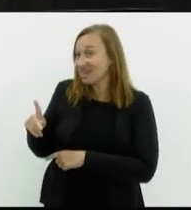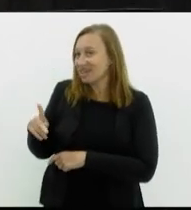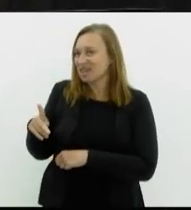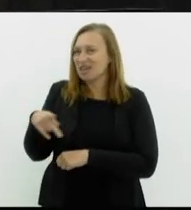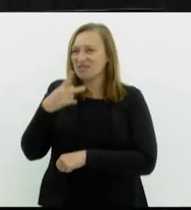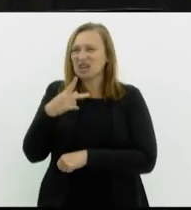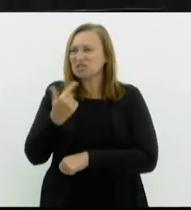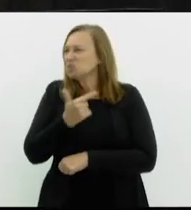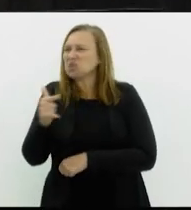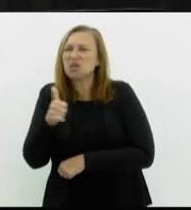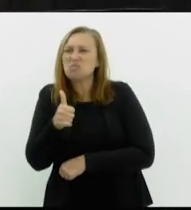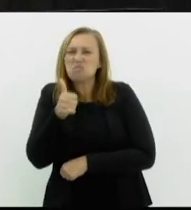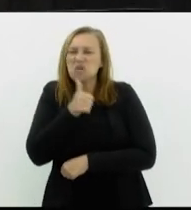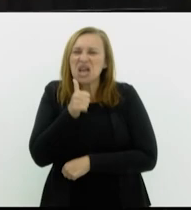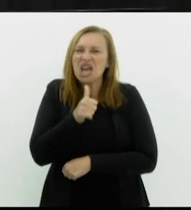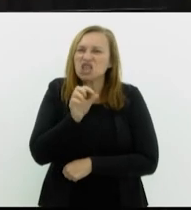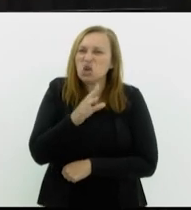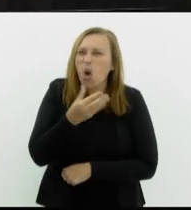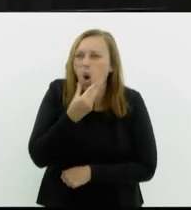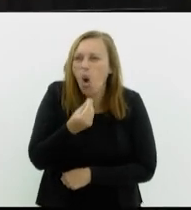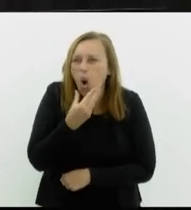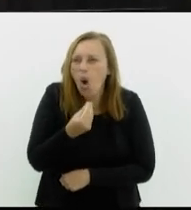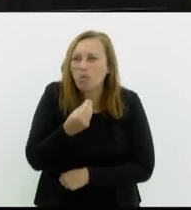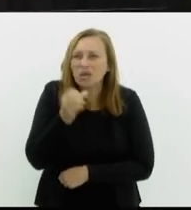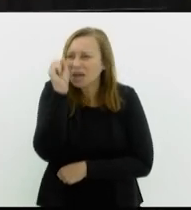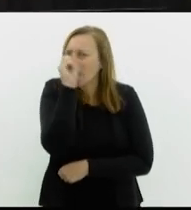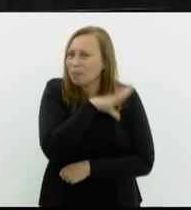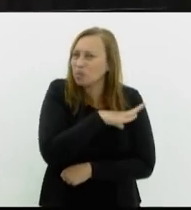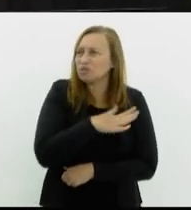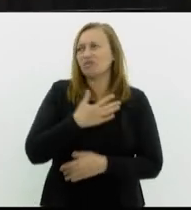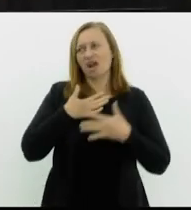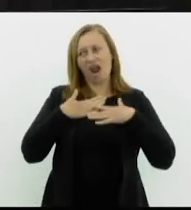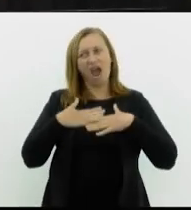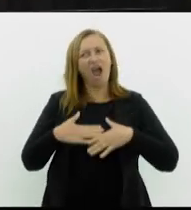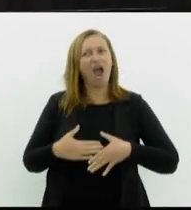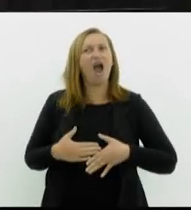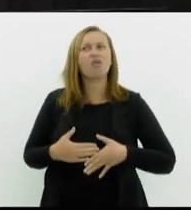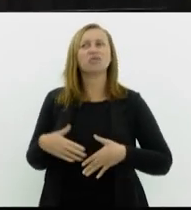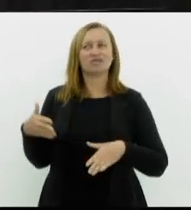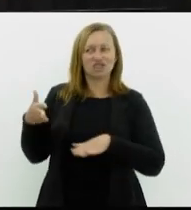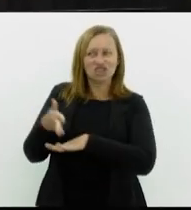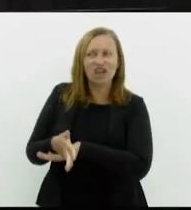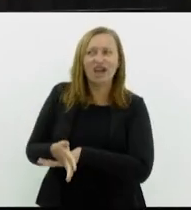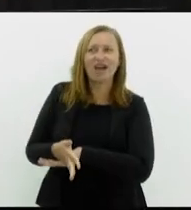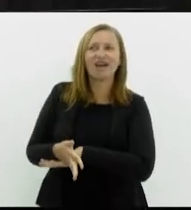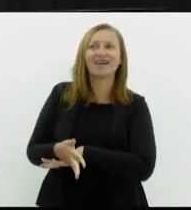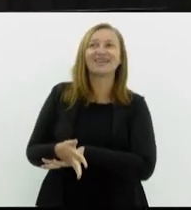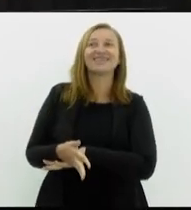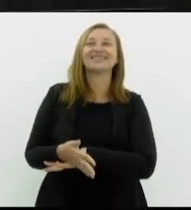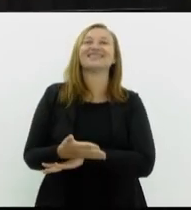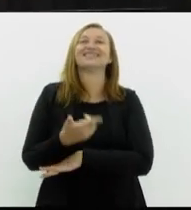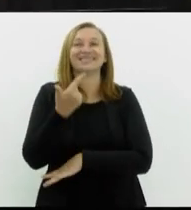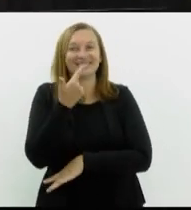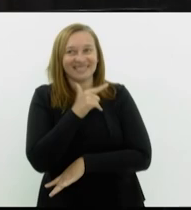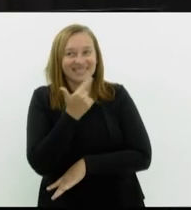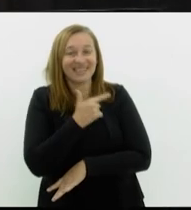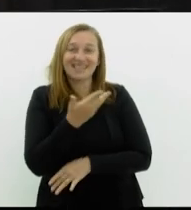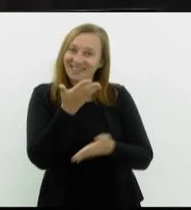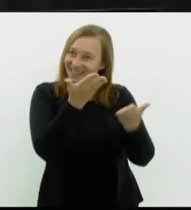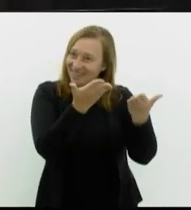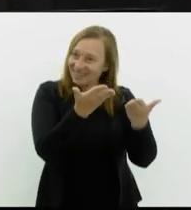não tem mulher aqui, só tem homem? Que absurdo. Eu falei, calma que ela vai chegar. E está